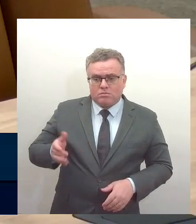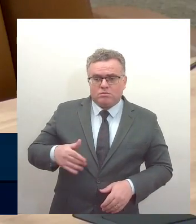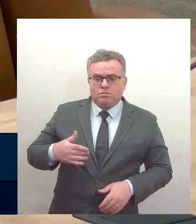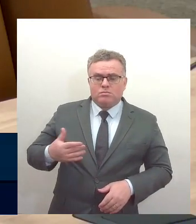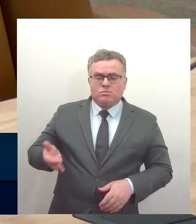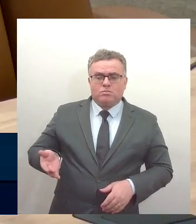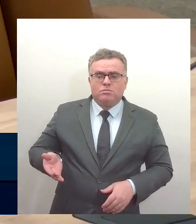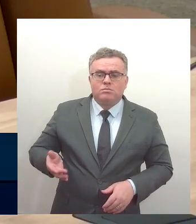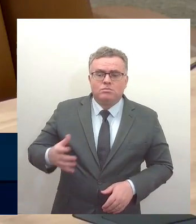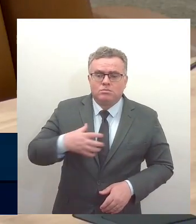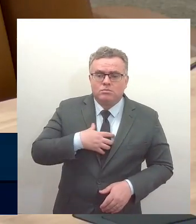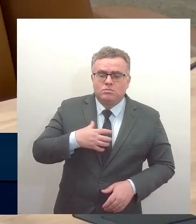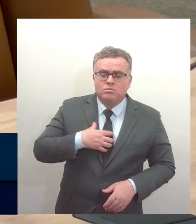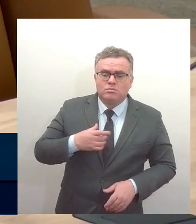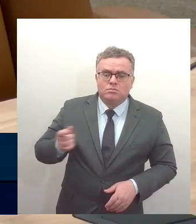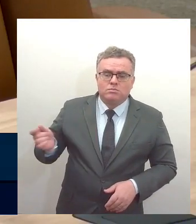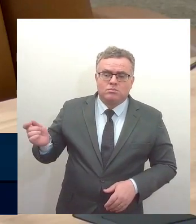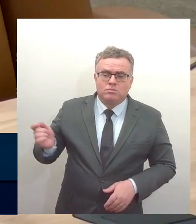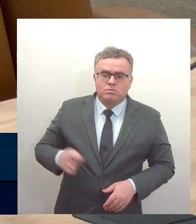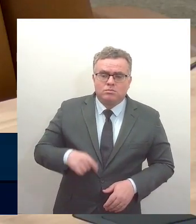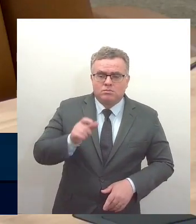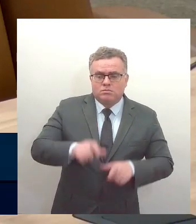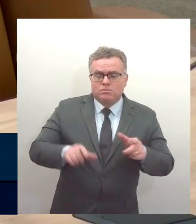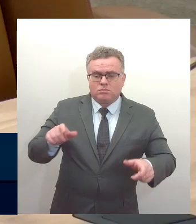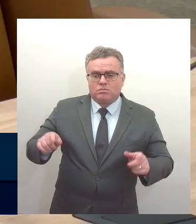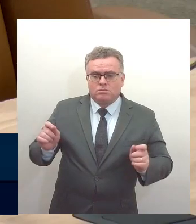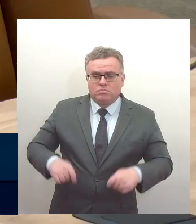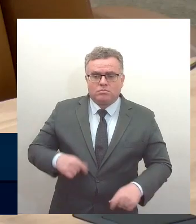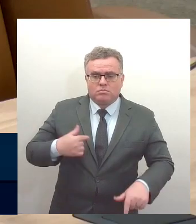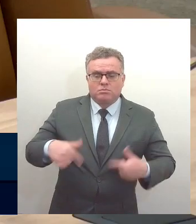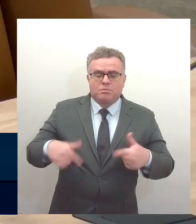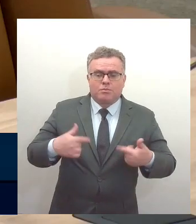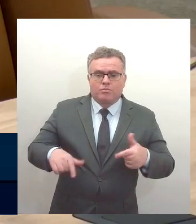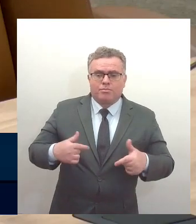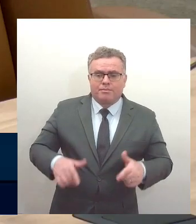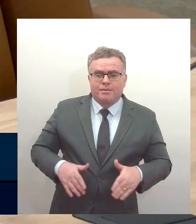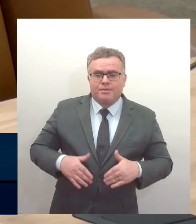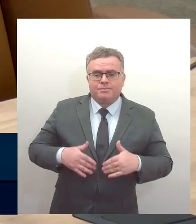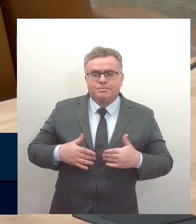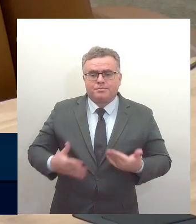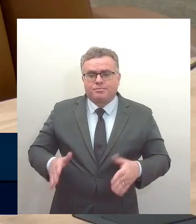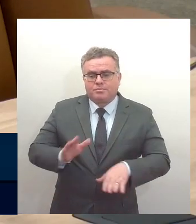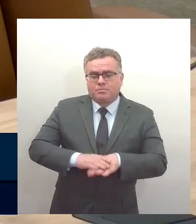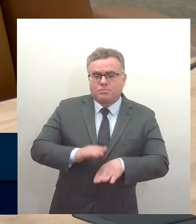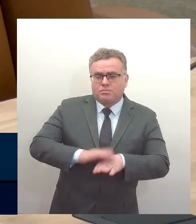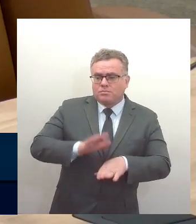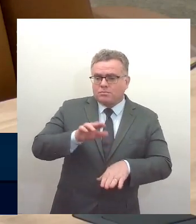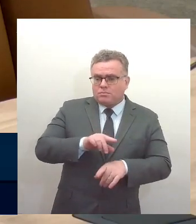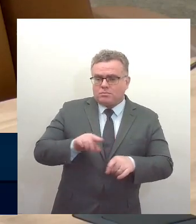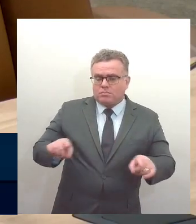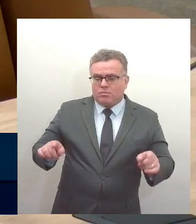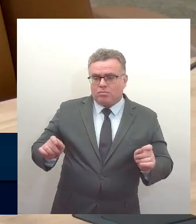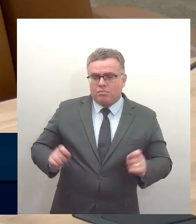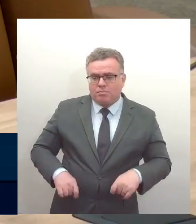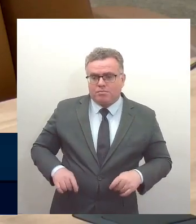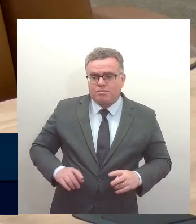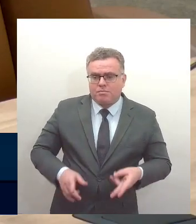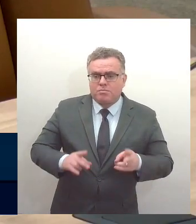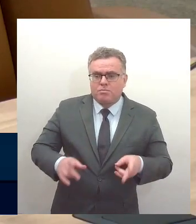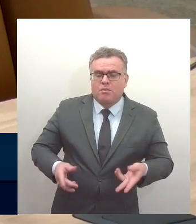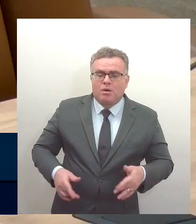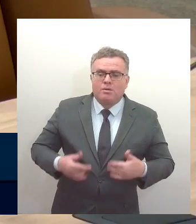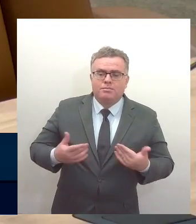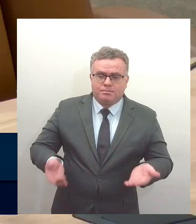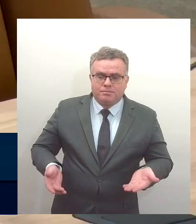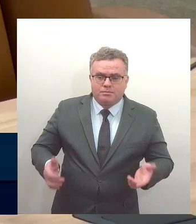de trabalharem, de ter a sua autonomia. Eu acho que se o Poder Legislativo abraçasse essa causa, eu